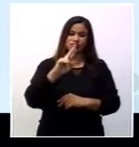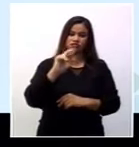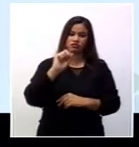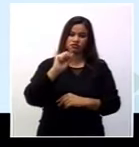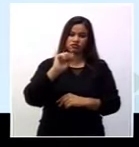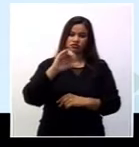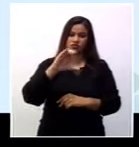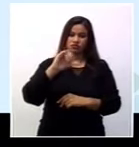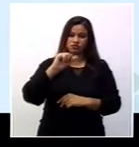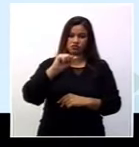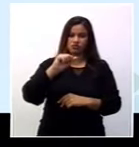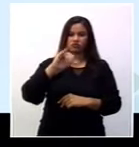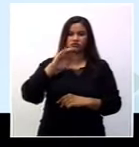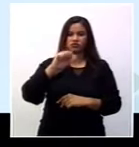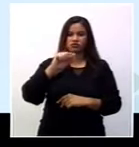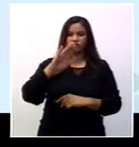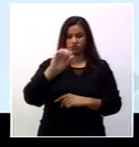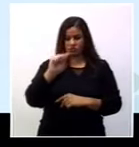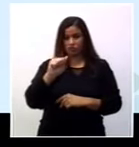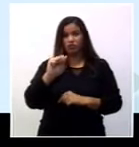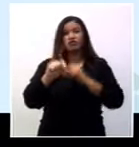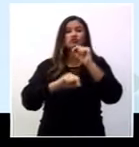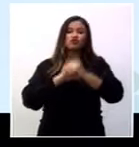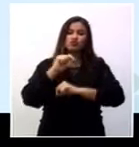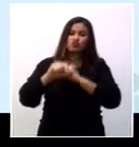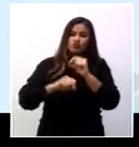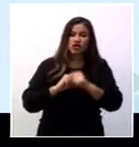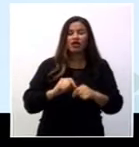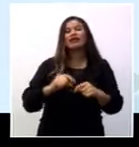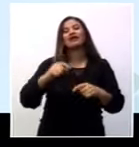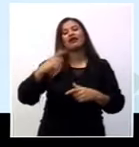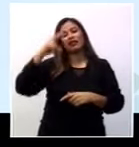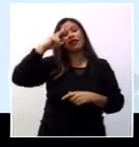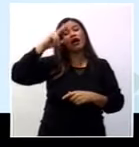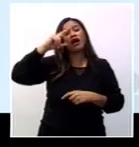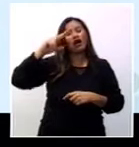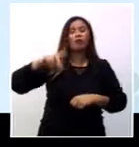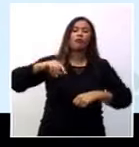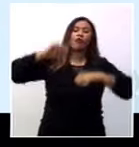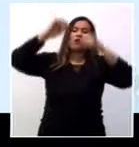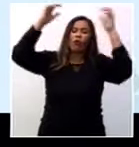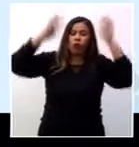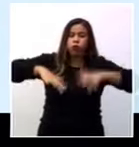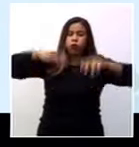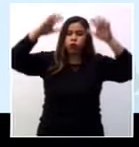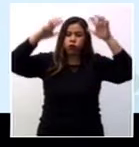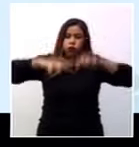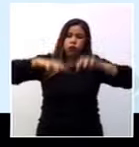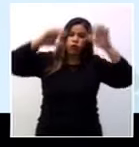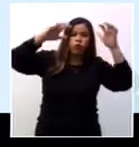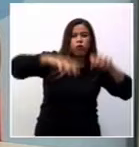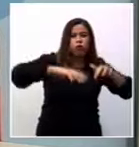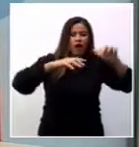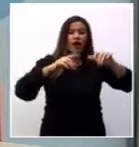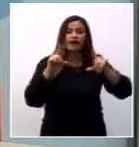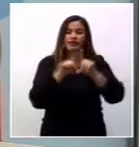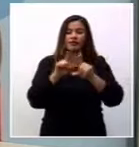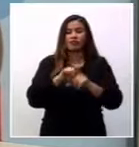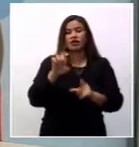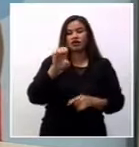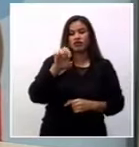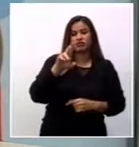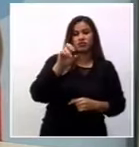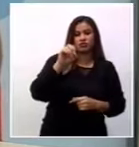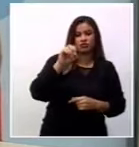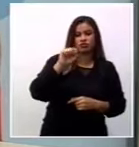a gente pode lembrar, por exemplo, também, assim como das chuvas fortes, né, a questão da erosão. Então, nosso objetivo